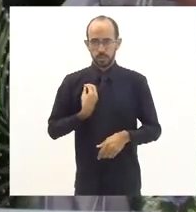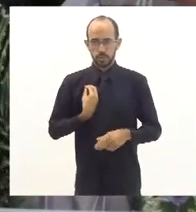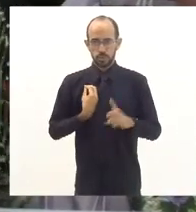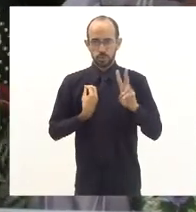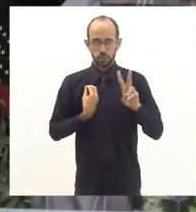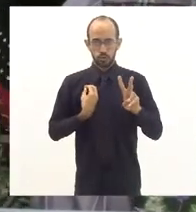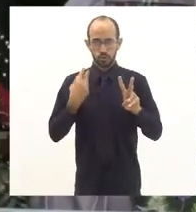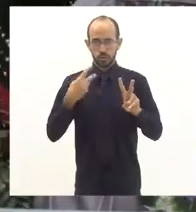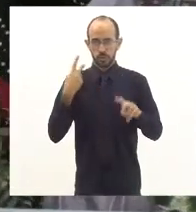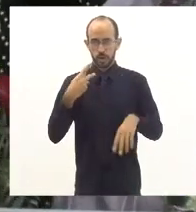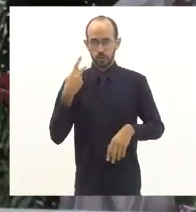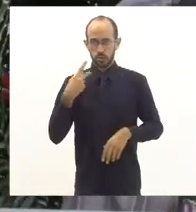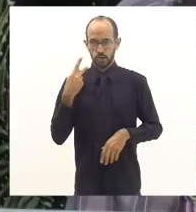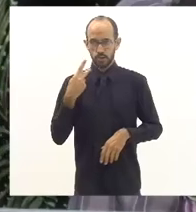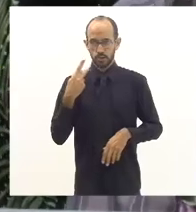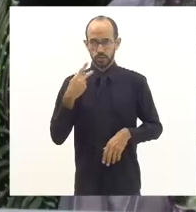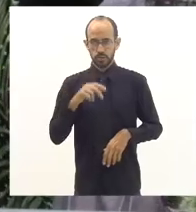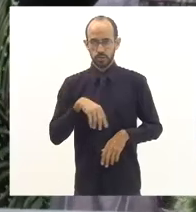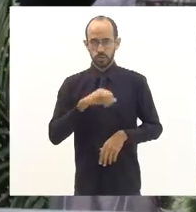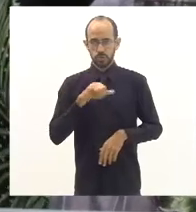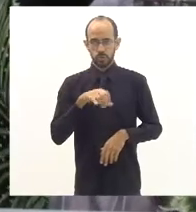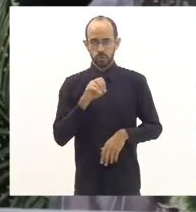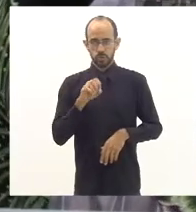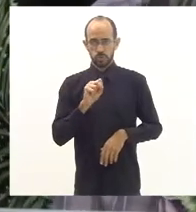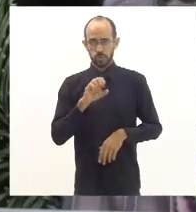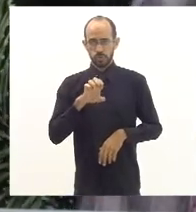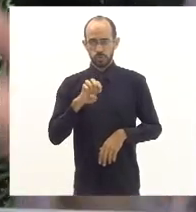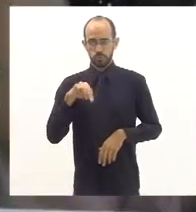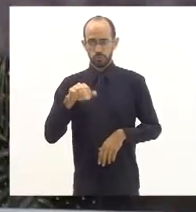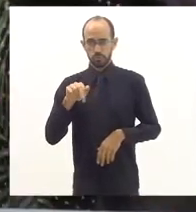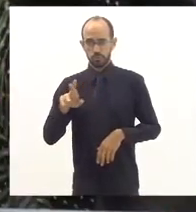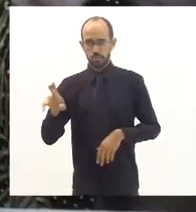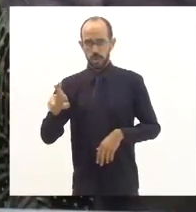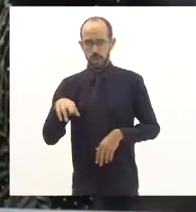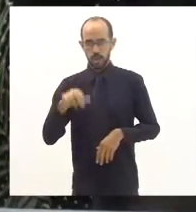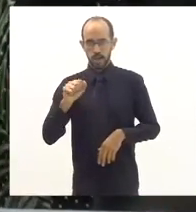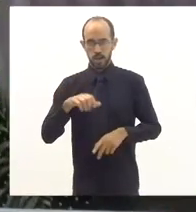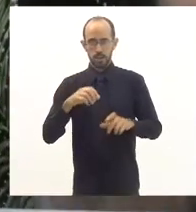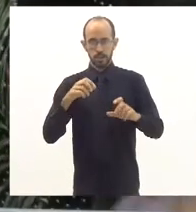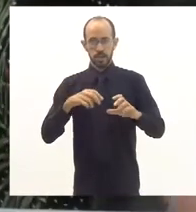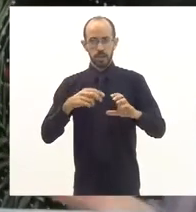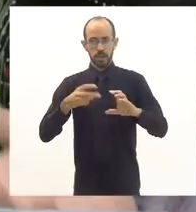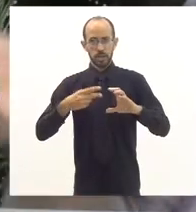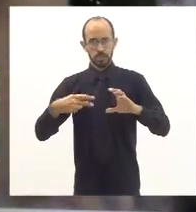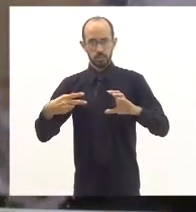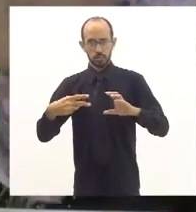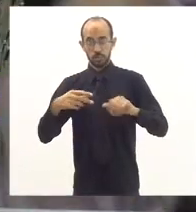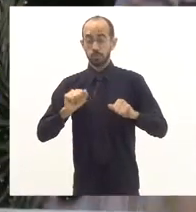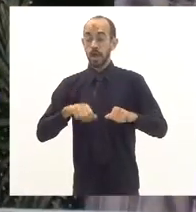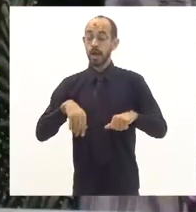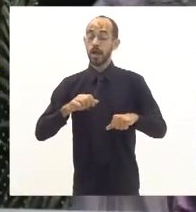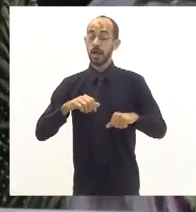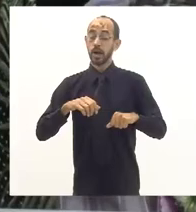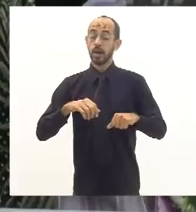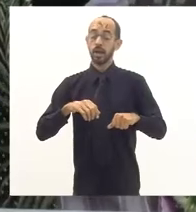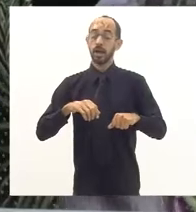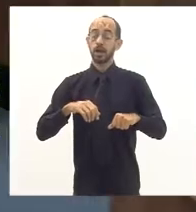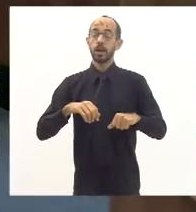dois vereadores, vereadoras, Josimar Vaz Freire, da Câmara de Miracema, por favor. Peço para